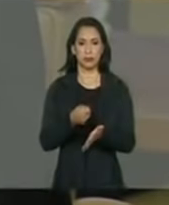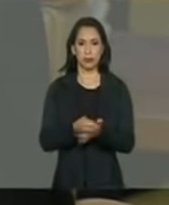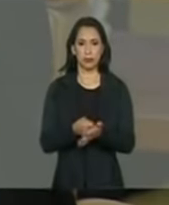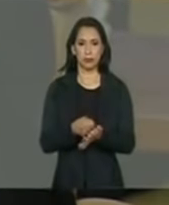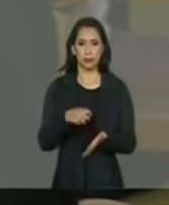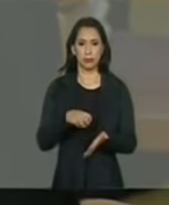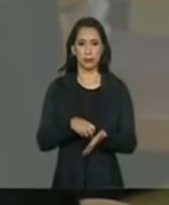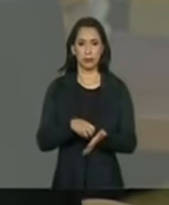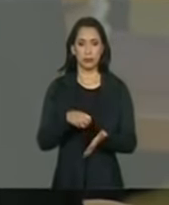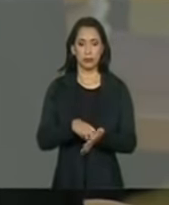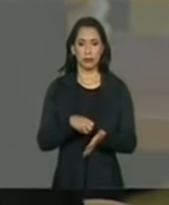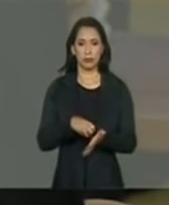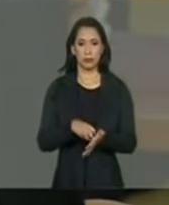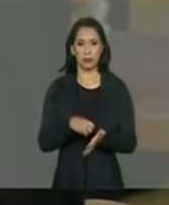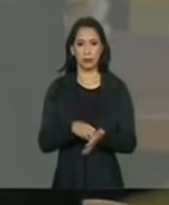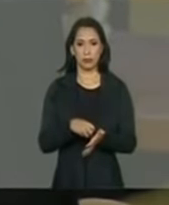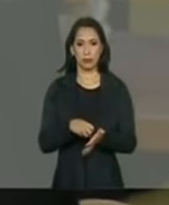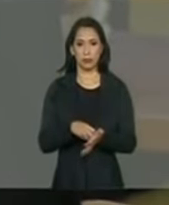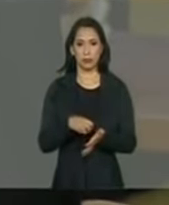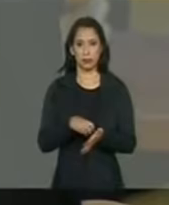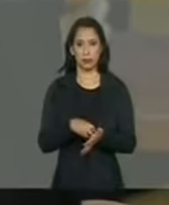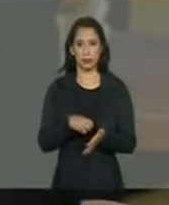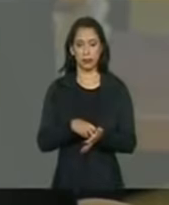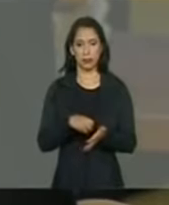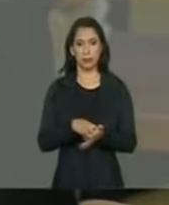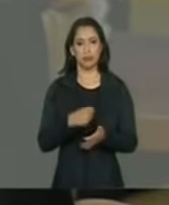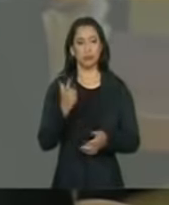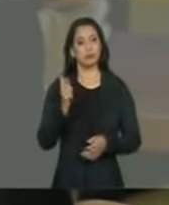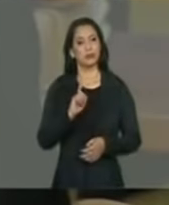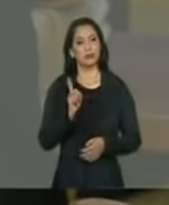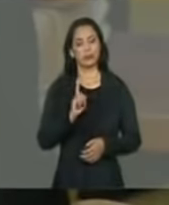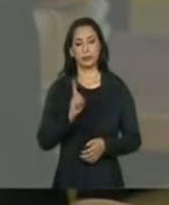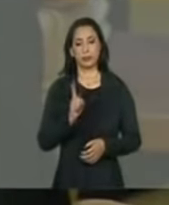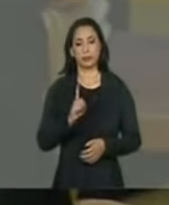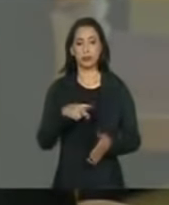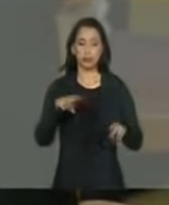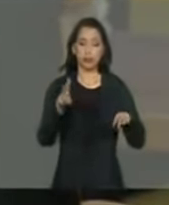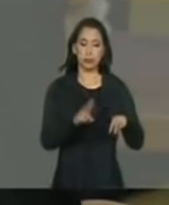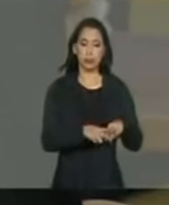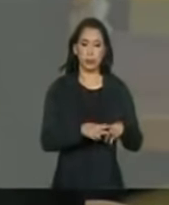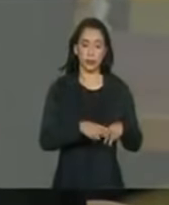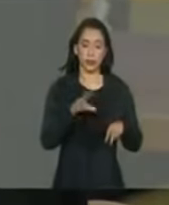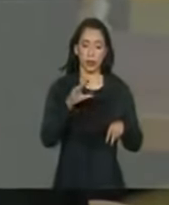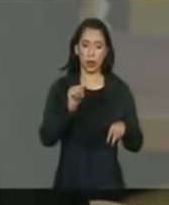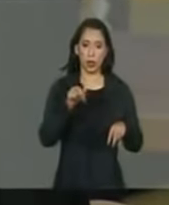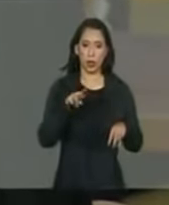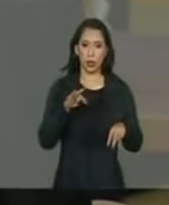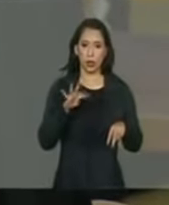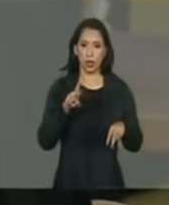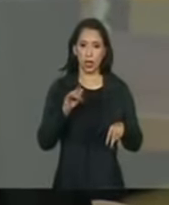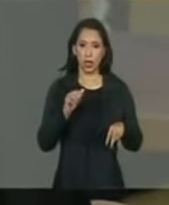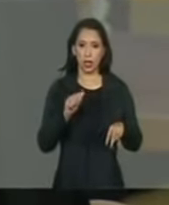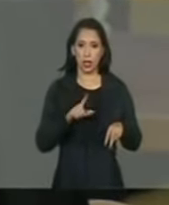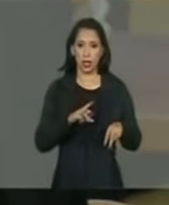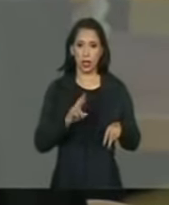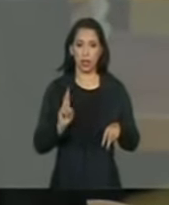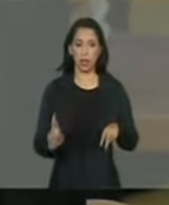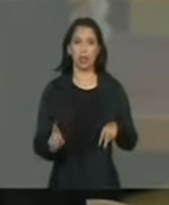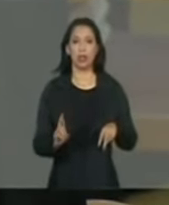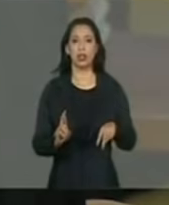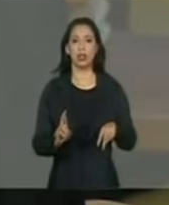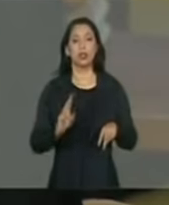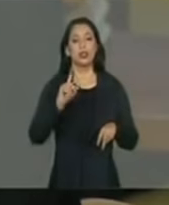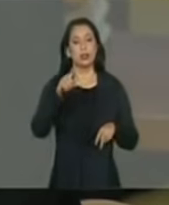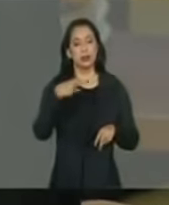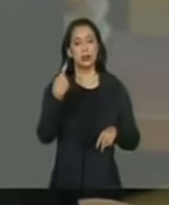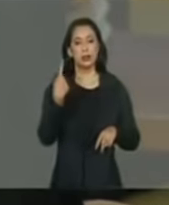julgado da haver prisão que não seja a prisão de natureza cautelar e aqui eu vou me referir mais à frente